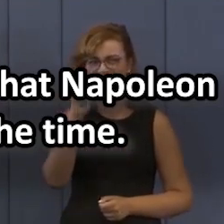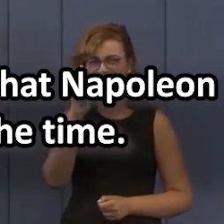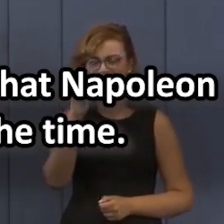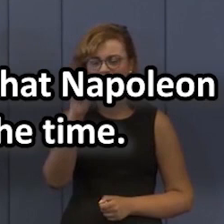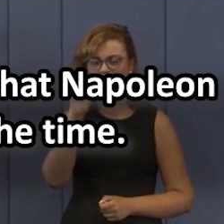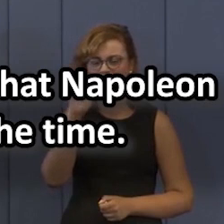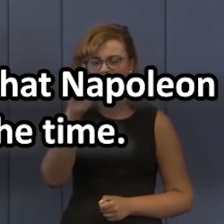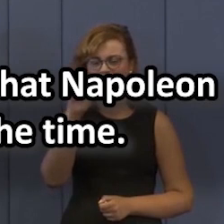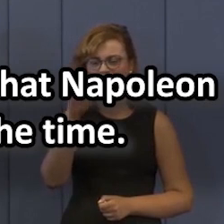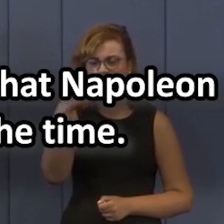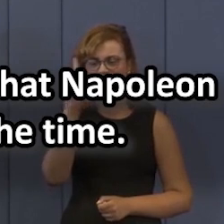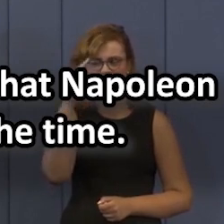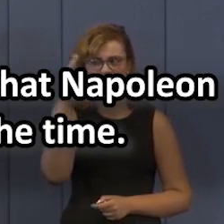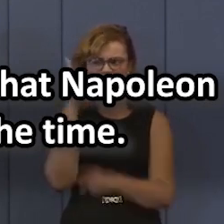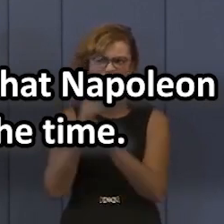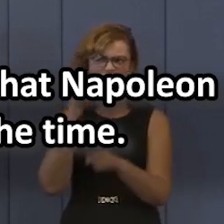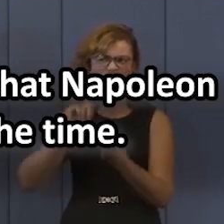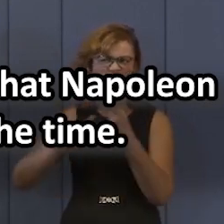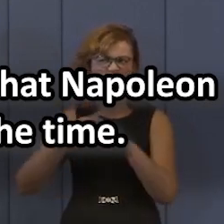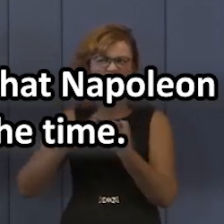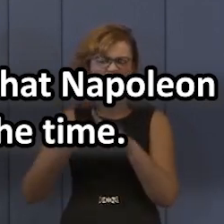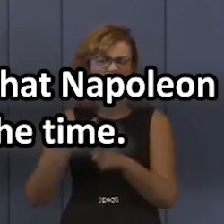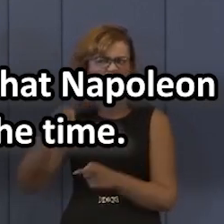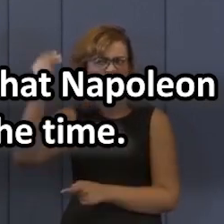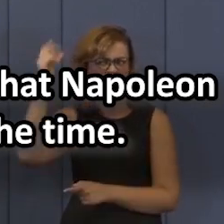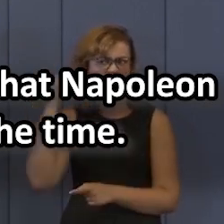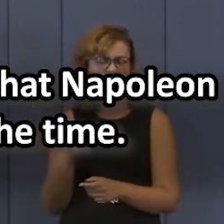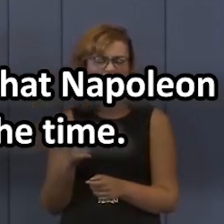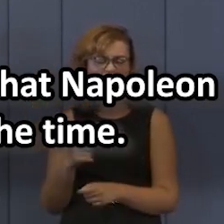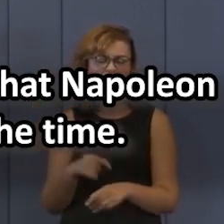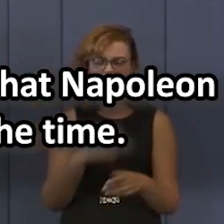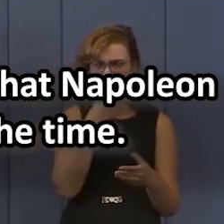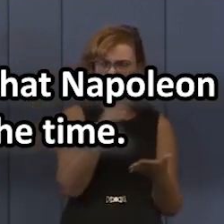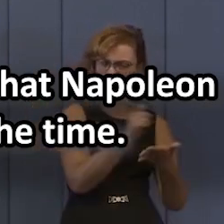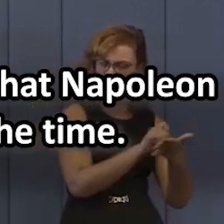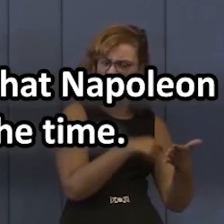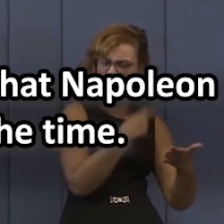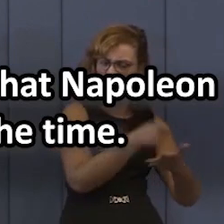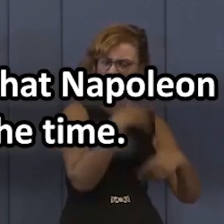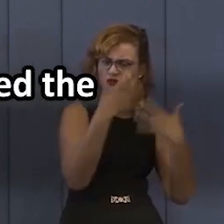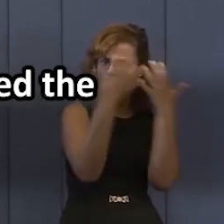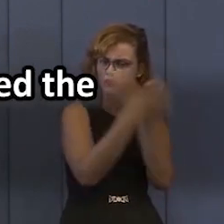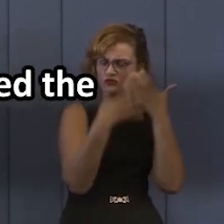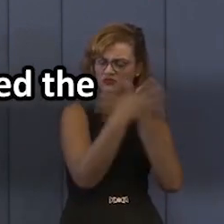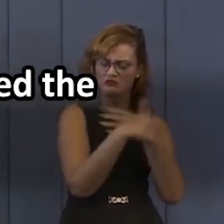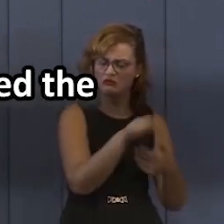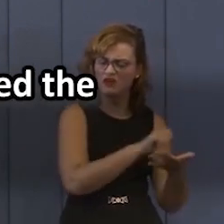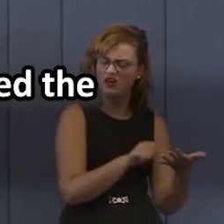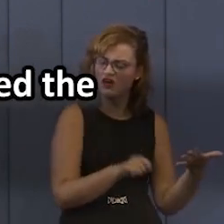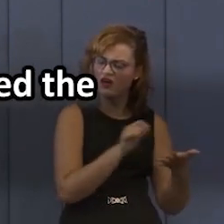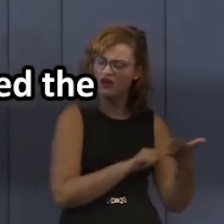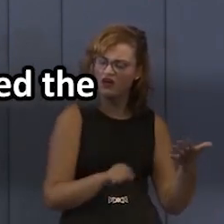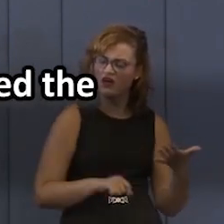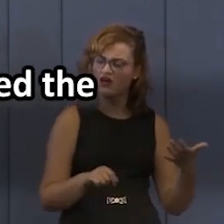soube que o Napoleão Bonaparte estava fazendo aquelas tramas globalistas na época. Beethoven estava escrevendo